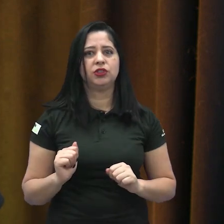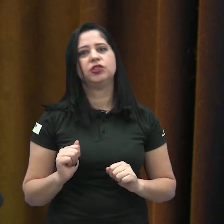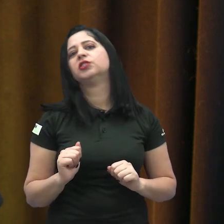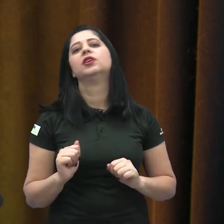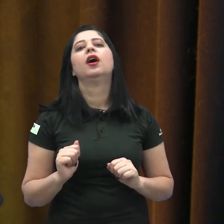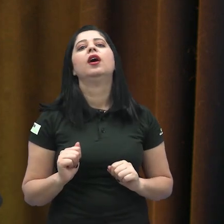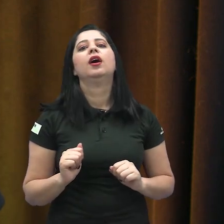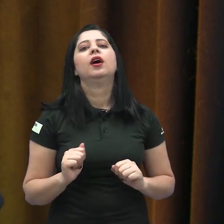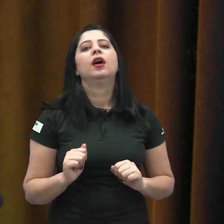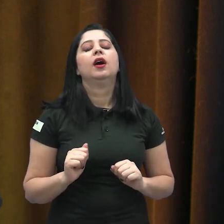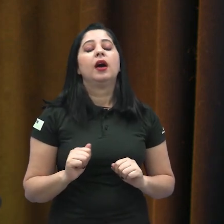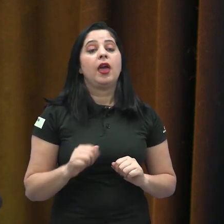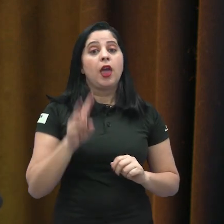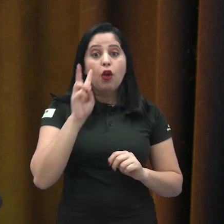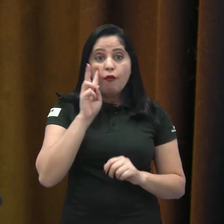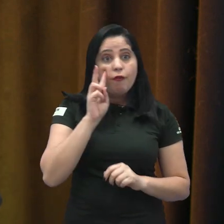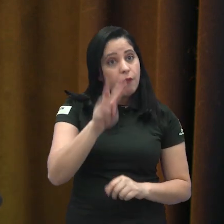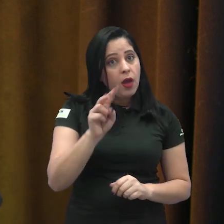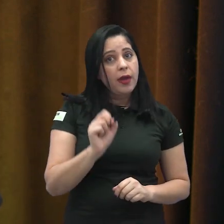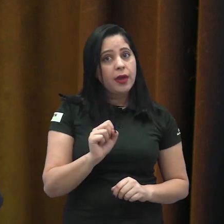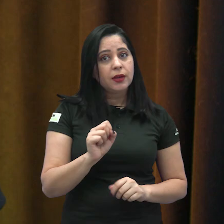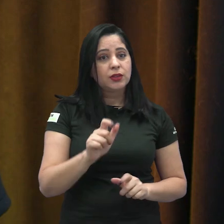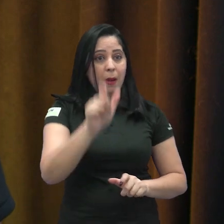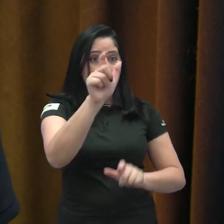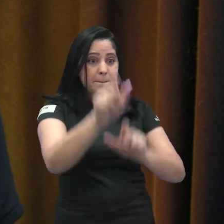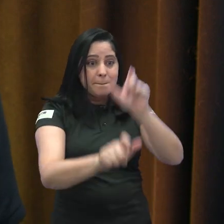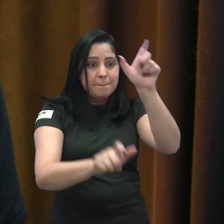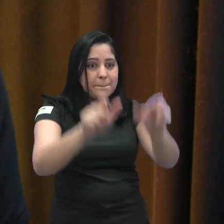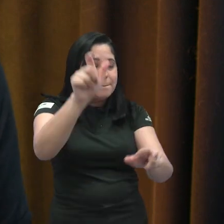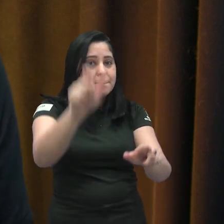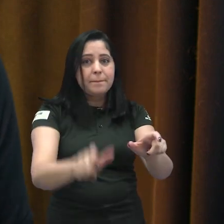tenho casos, assim, eu vejo pessoas que